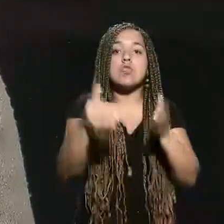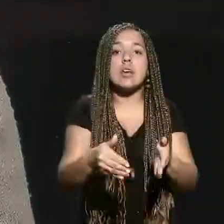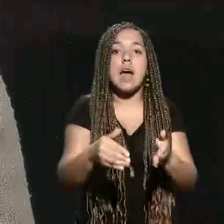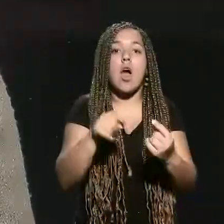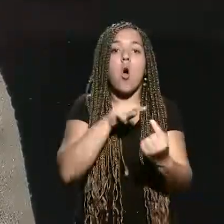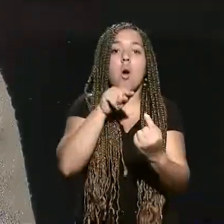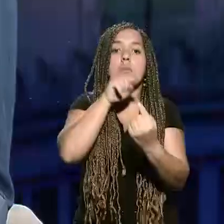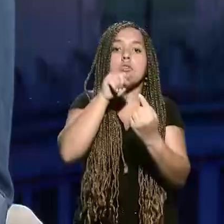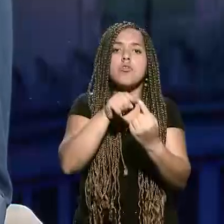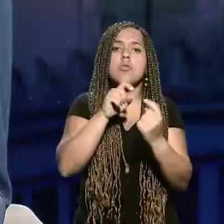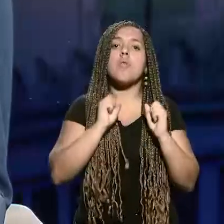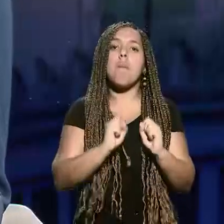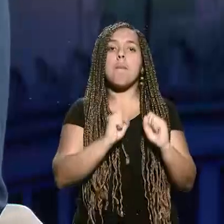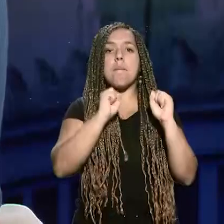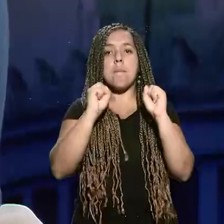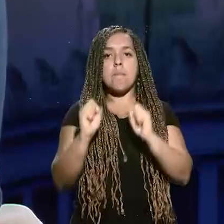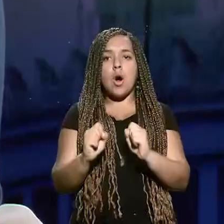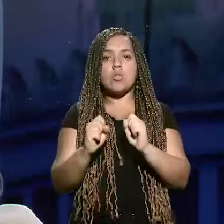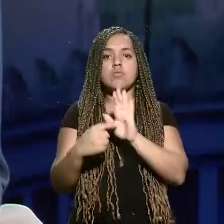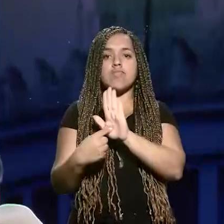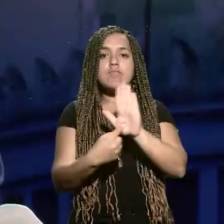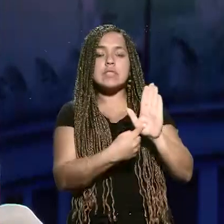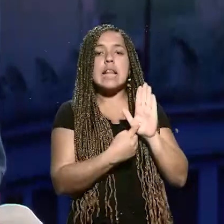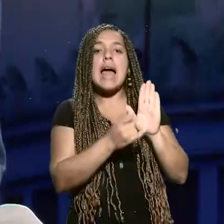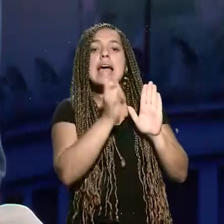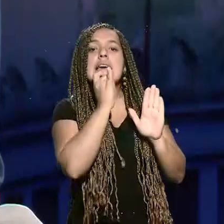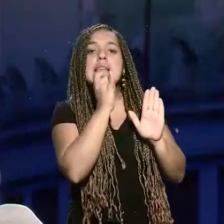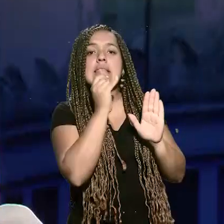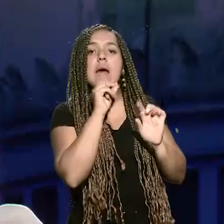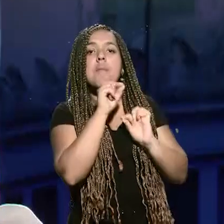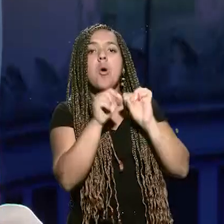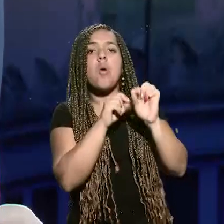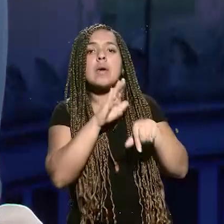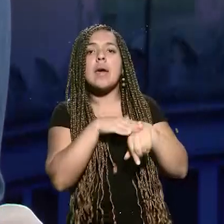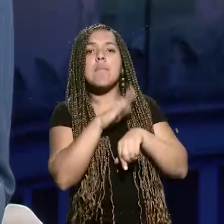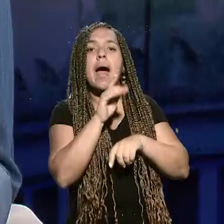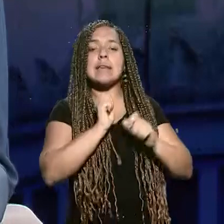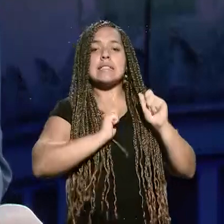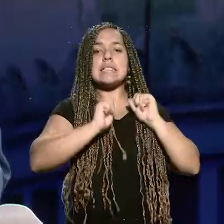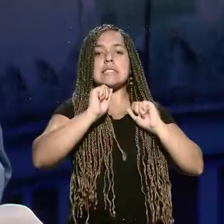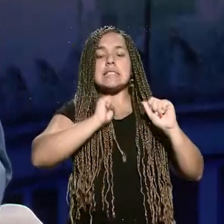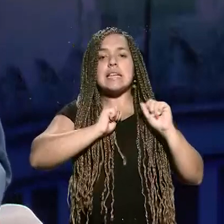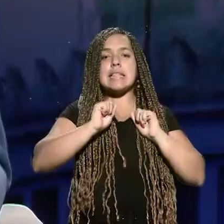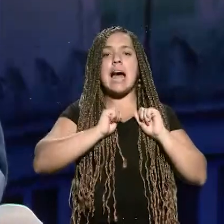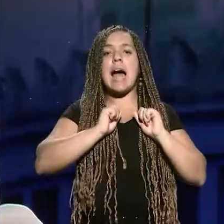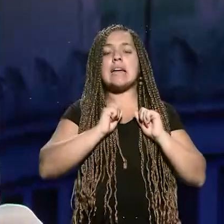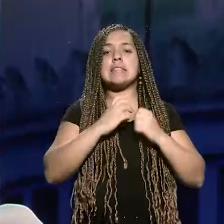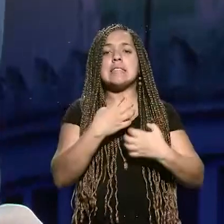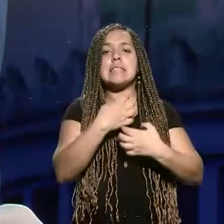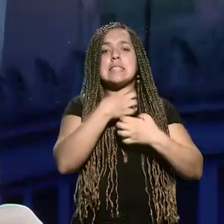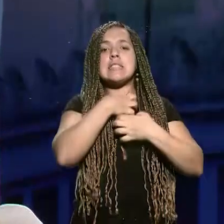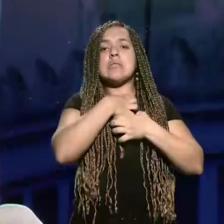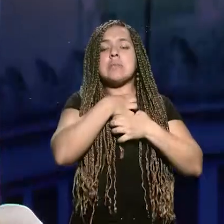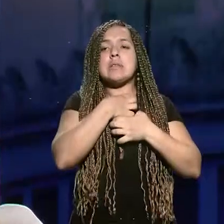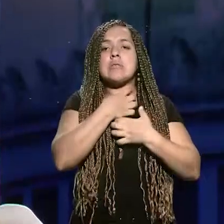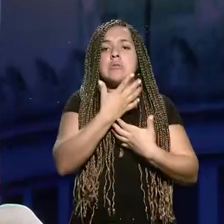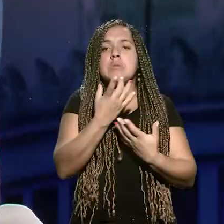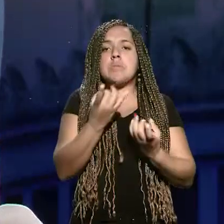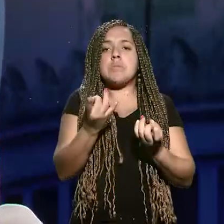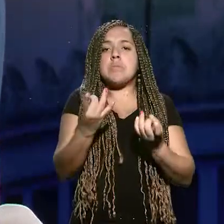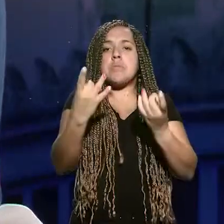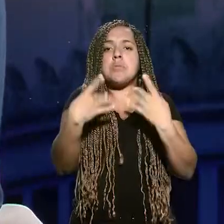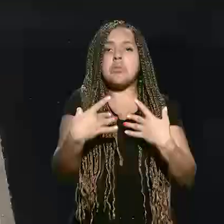objetivos. Você pode dar uns exemplos, assim, o que você recebe mais deles, assim, é ansiedade, é rejeição?